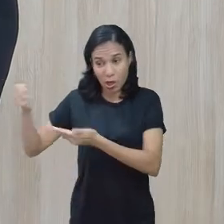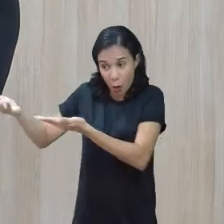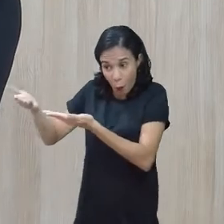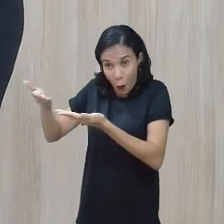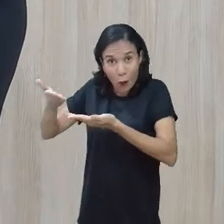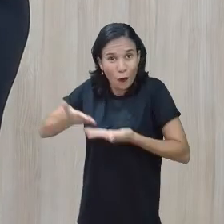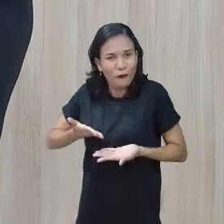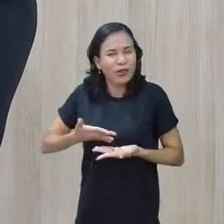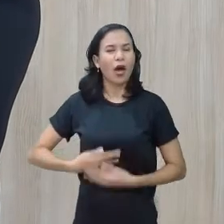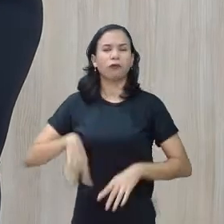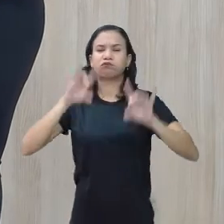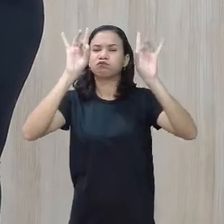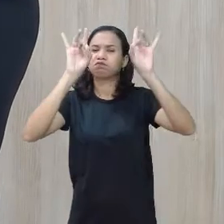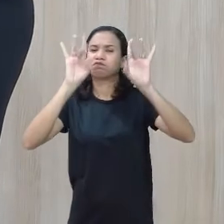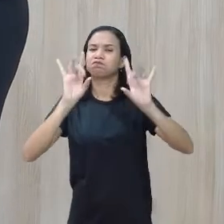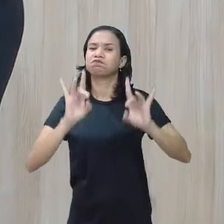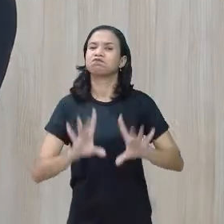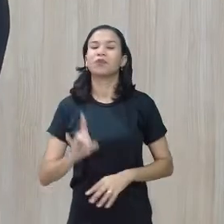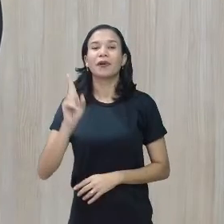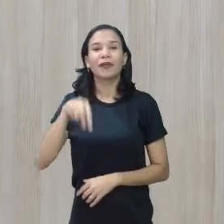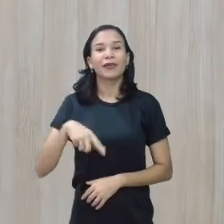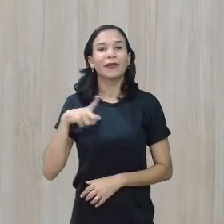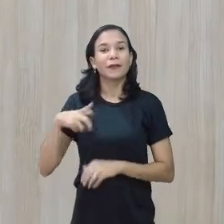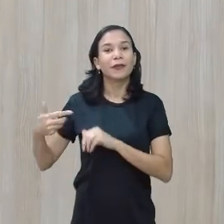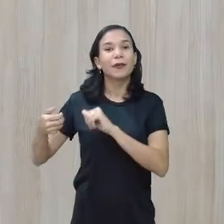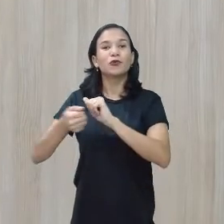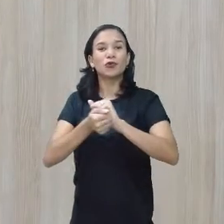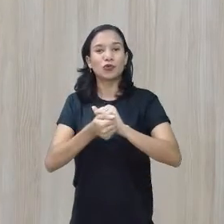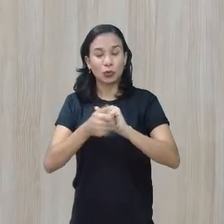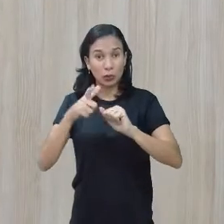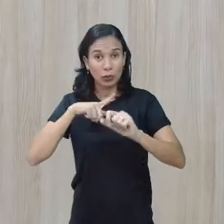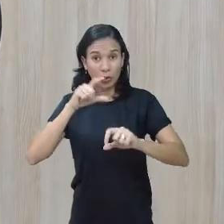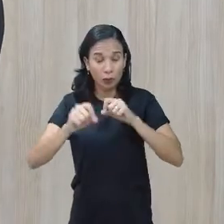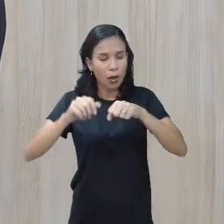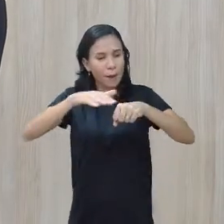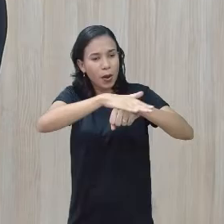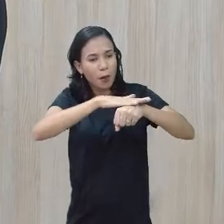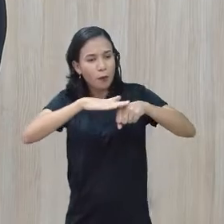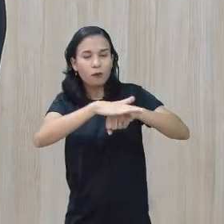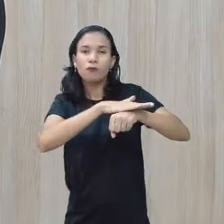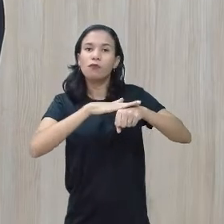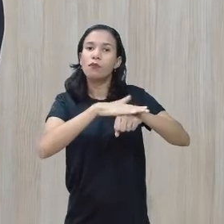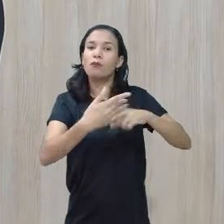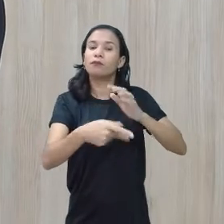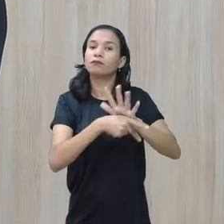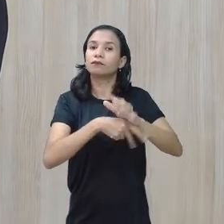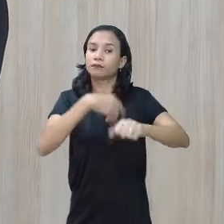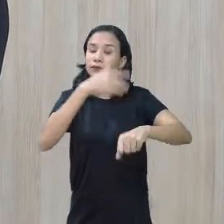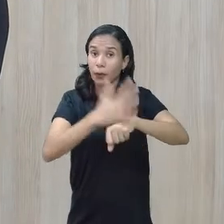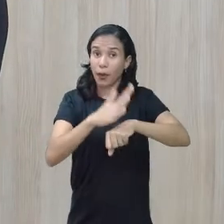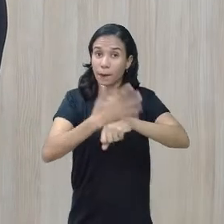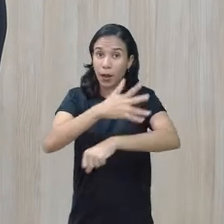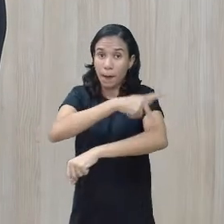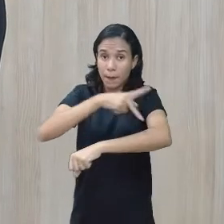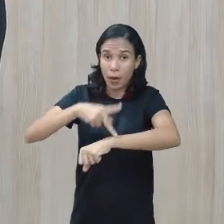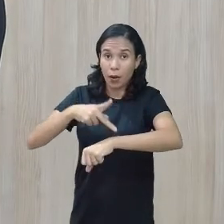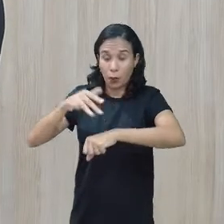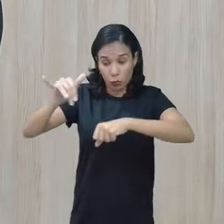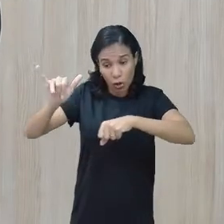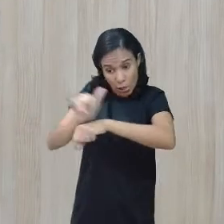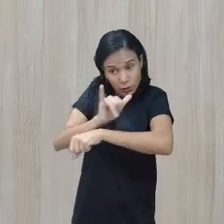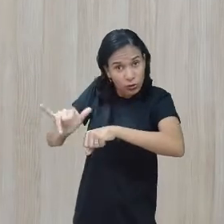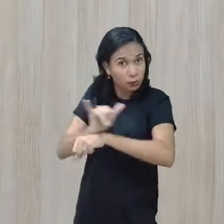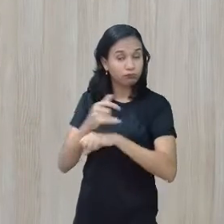convidado muito especial, que ele veio para socializar as práticas pedagógicas, as estratégias